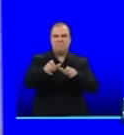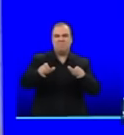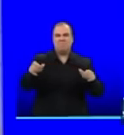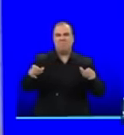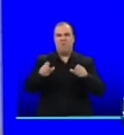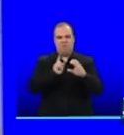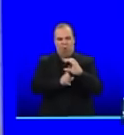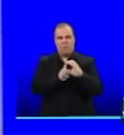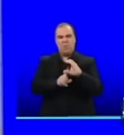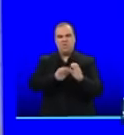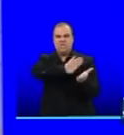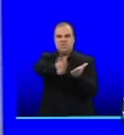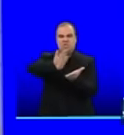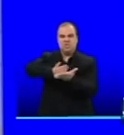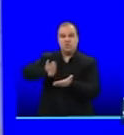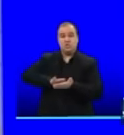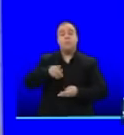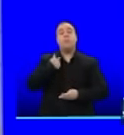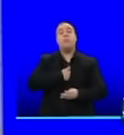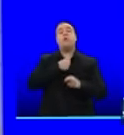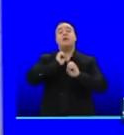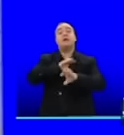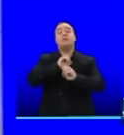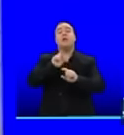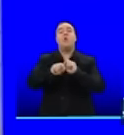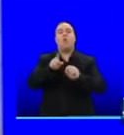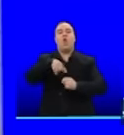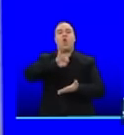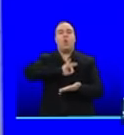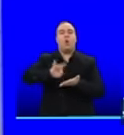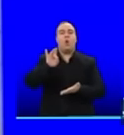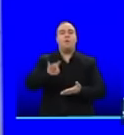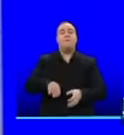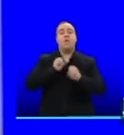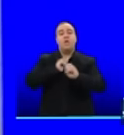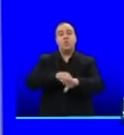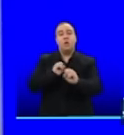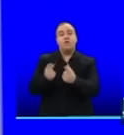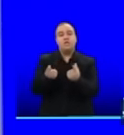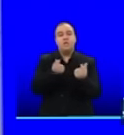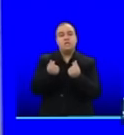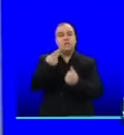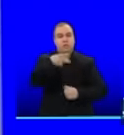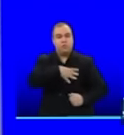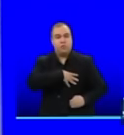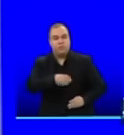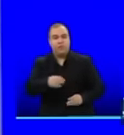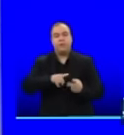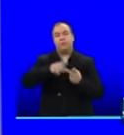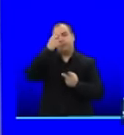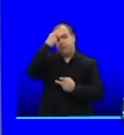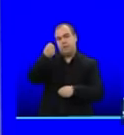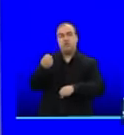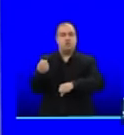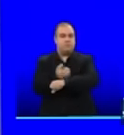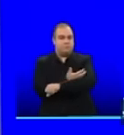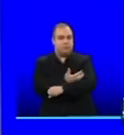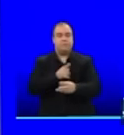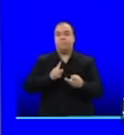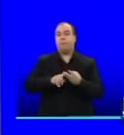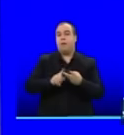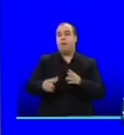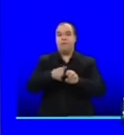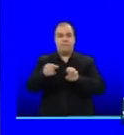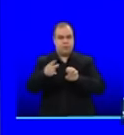de comunistas? Nós vamos fazer o seguinte, ensinar o que comunista odeia. Educação financeira para o seu filho, inteligência emocional,